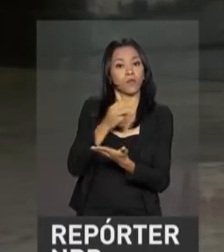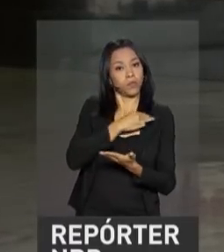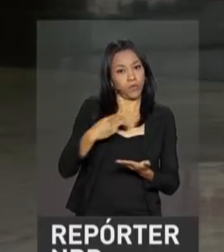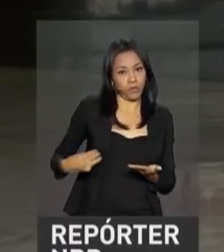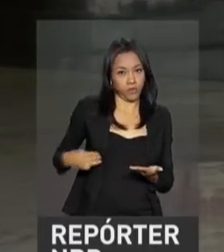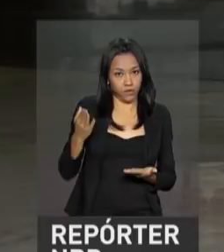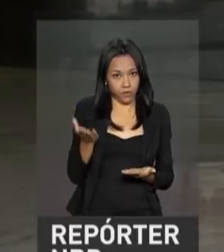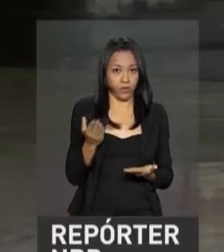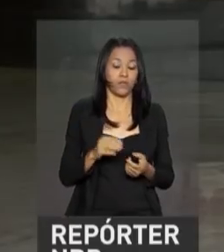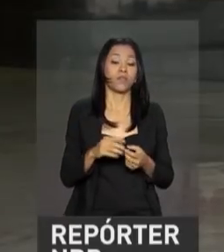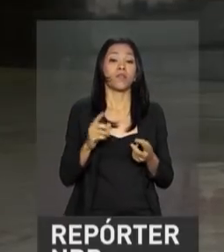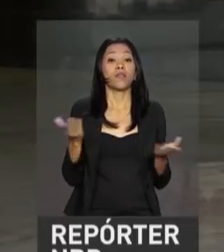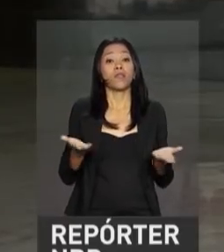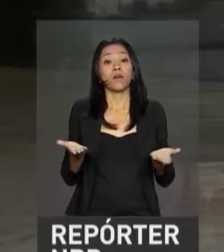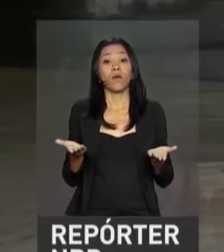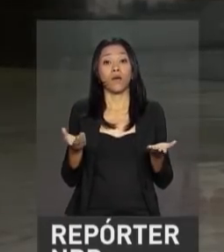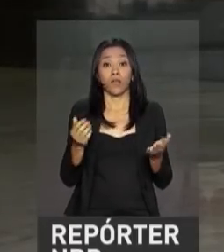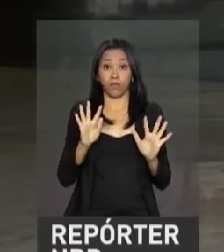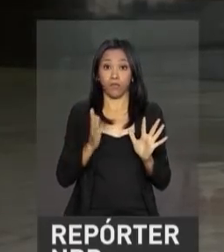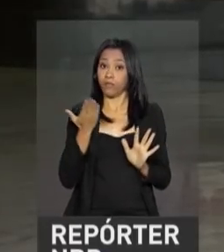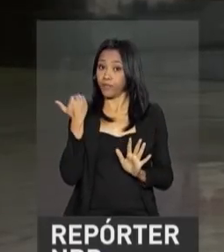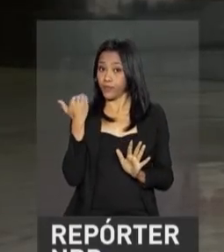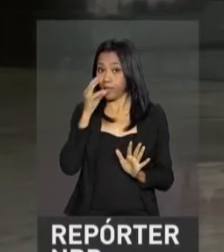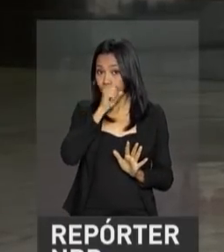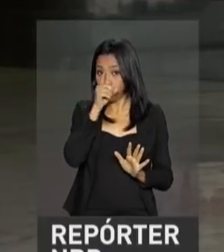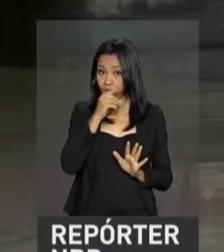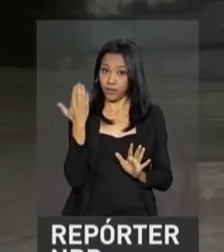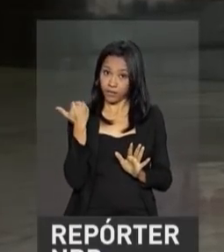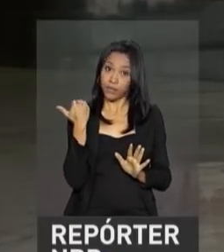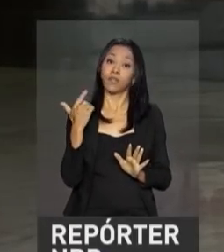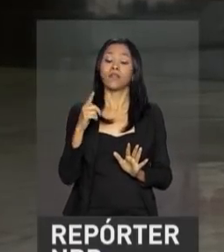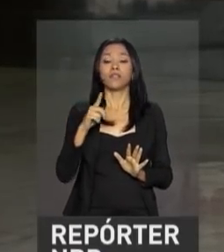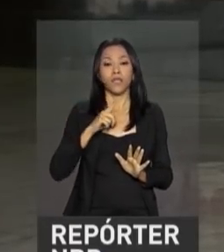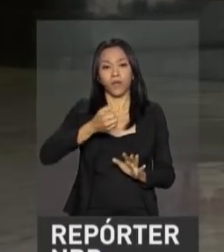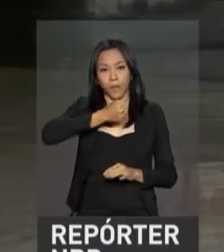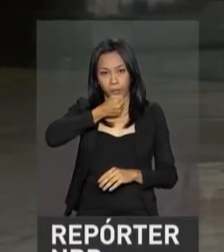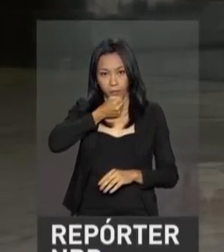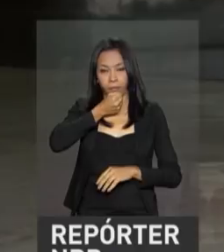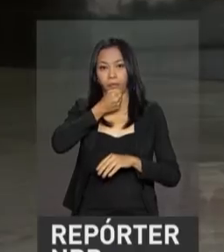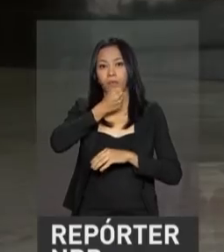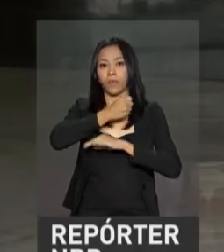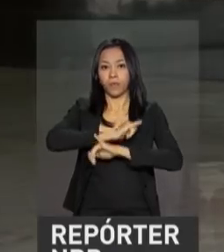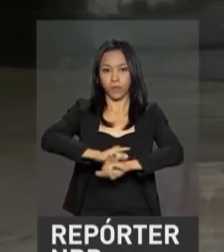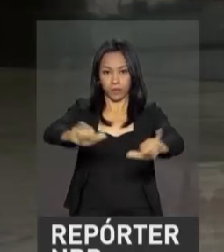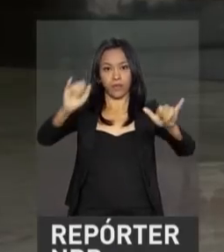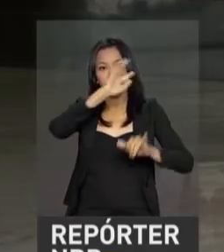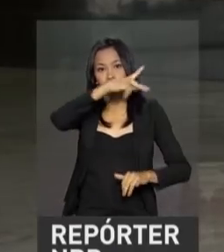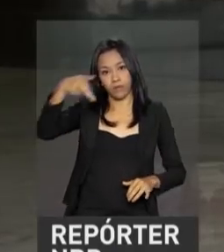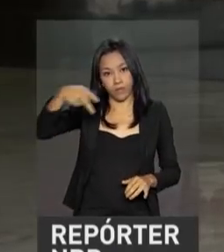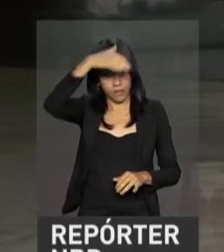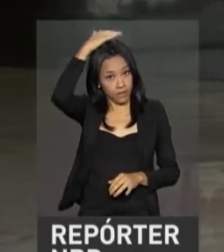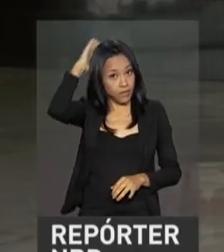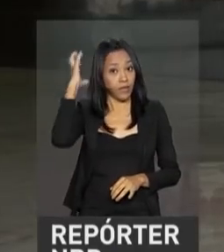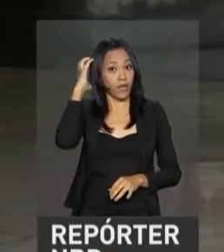maru e agora vamos sobre o final de semana é o presidente michel temer fez um pronunciamento em cadeia nacional de rádio e